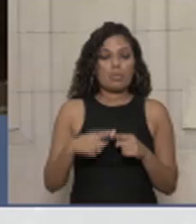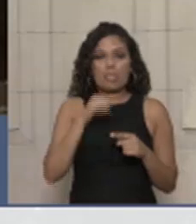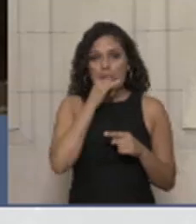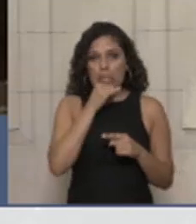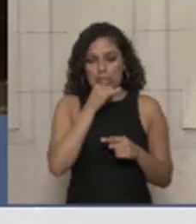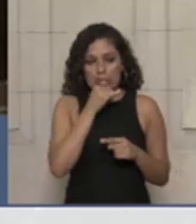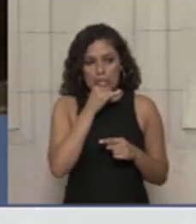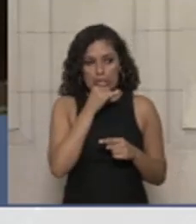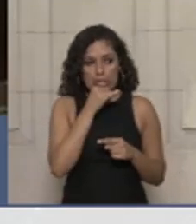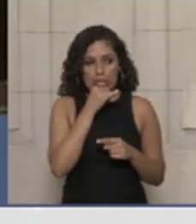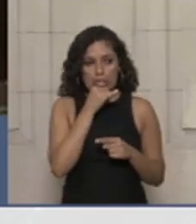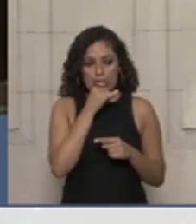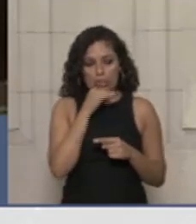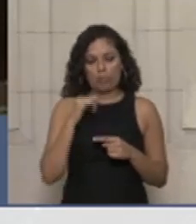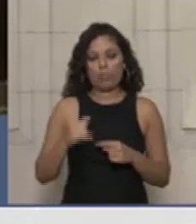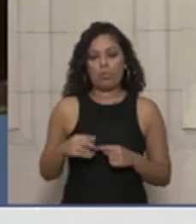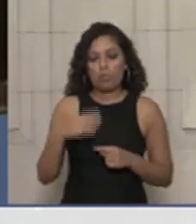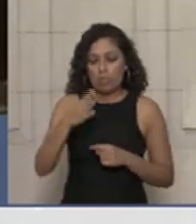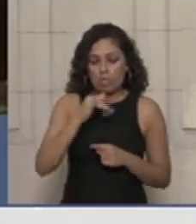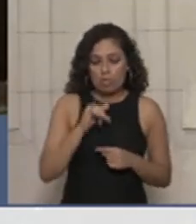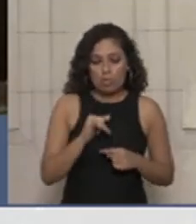ter o desprazer,